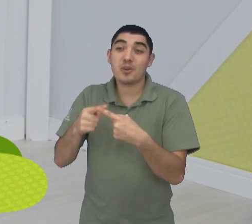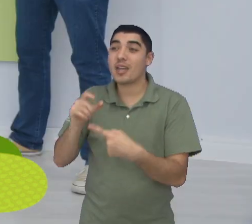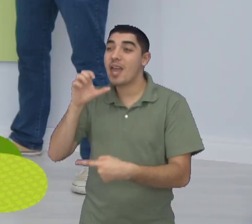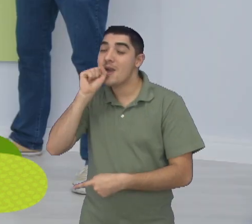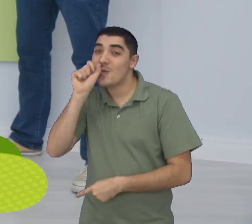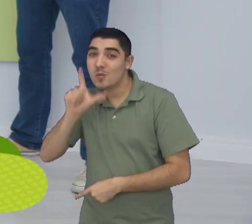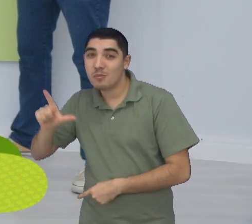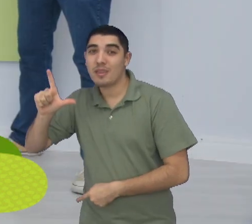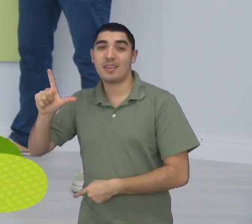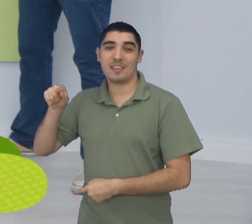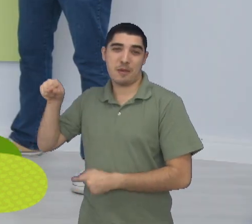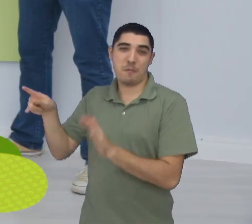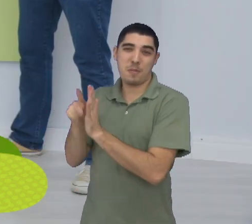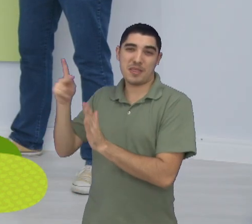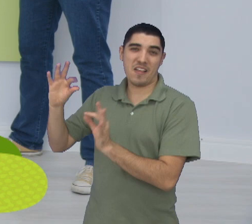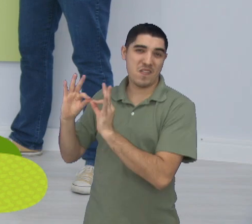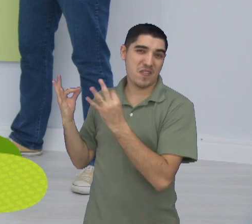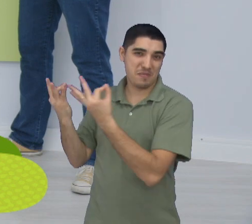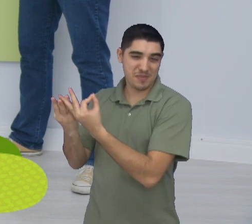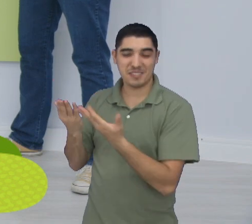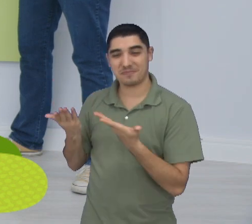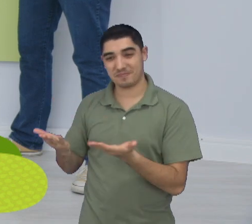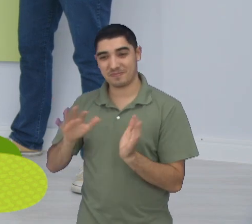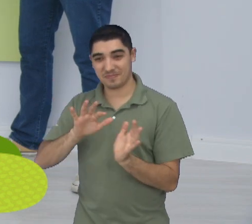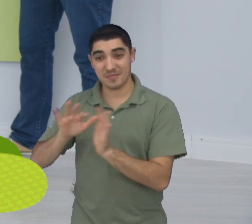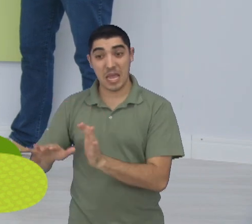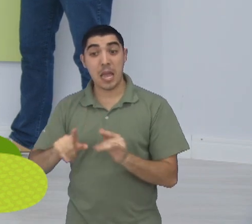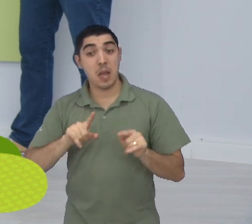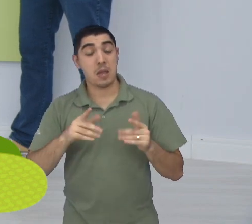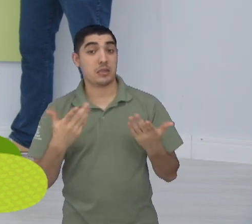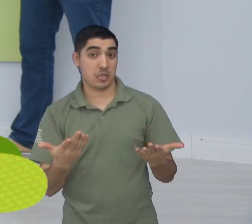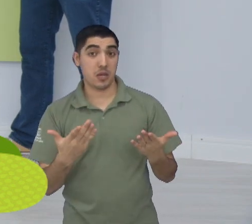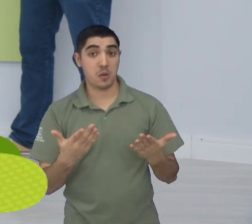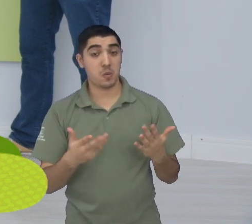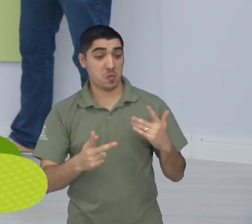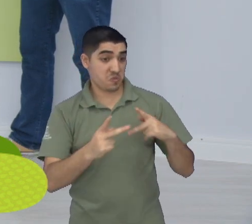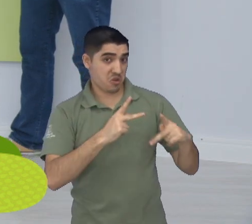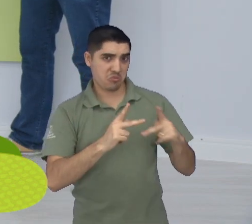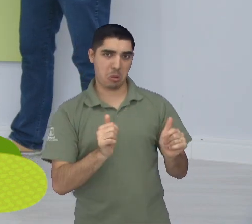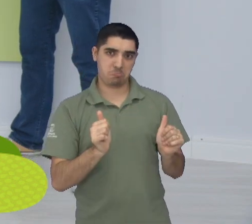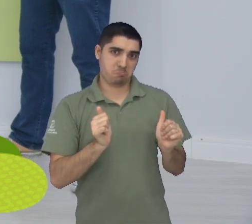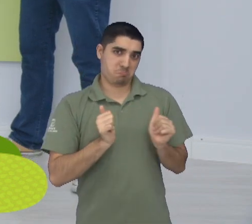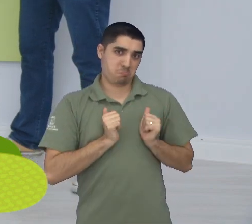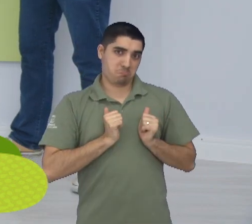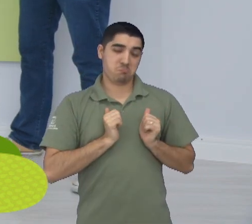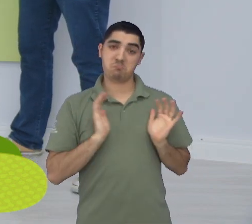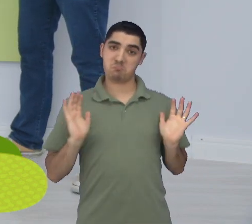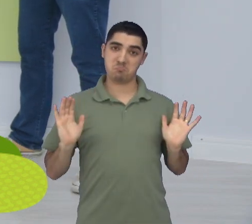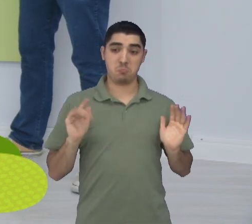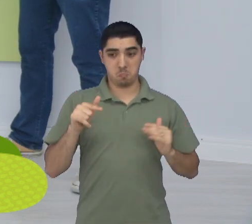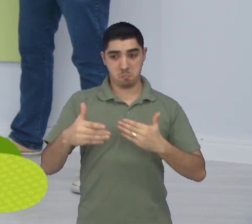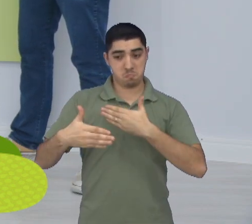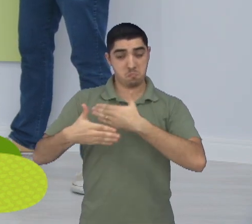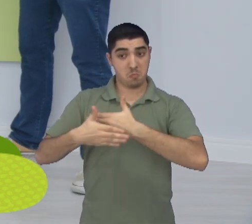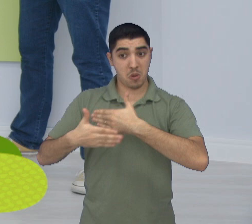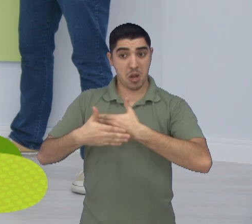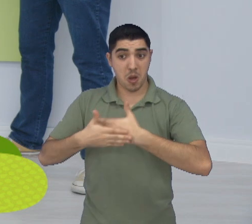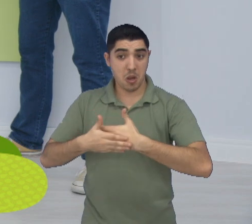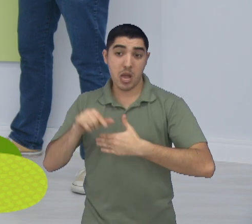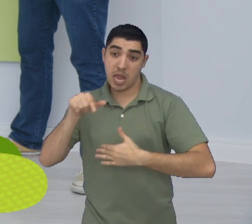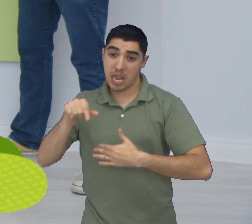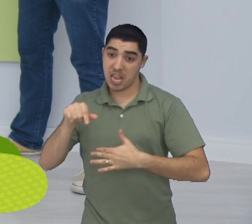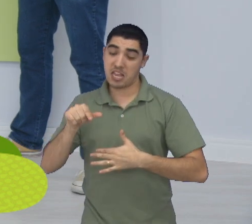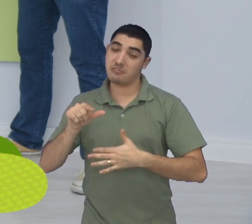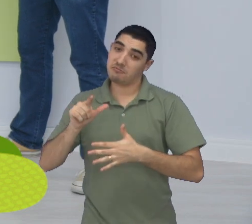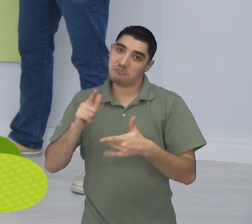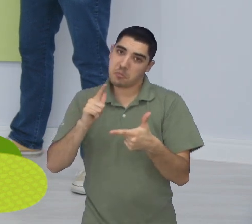o São José acabou se classificando, enfim, não tinha nada a ver com isso. Isso é uma coisa da arbitragem, enfim, o Barão de Mauá tem que se entender